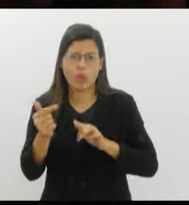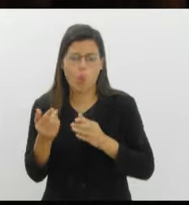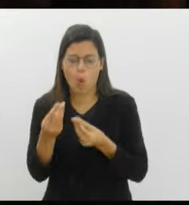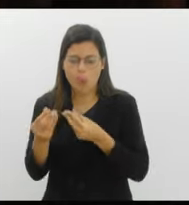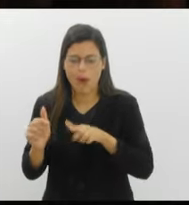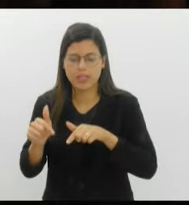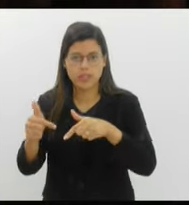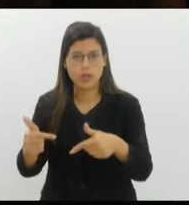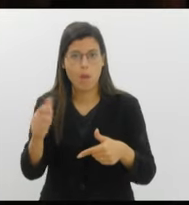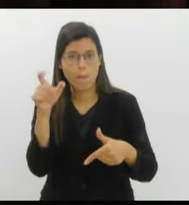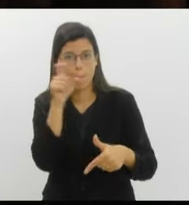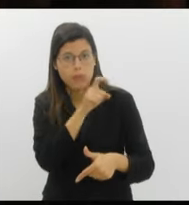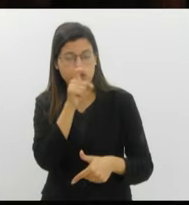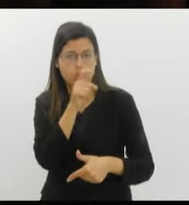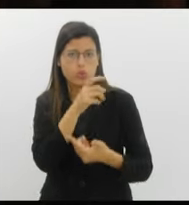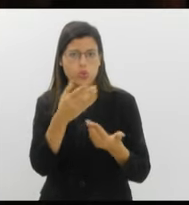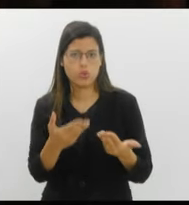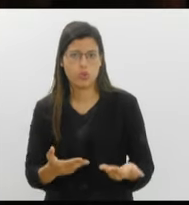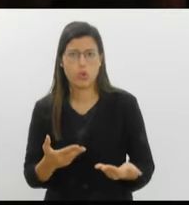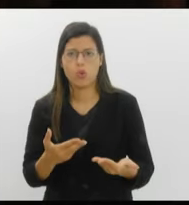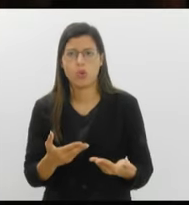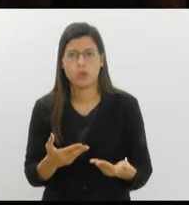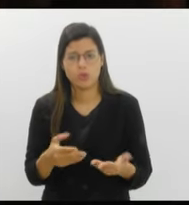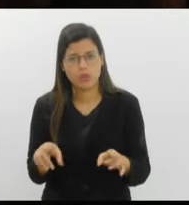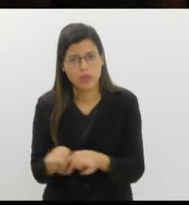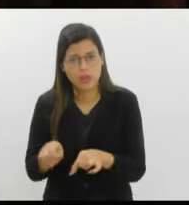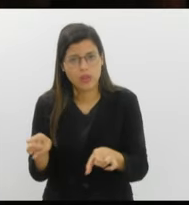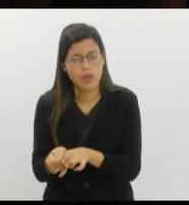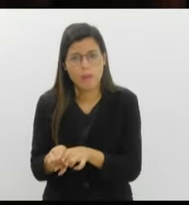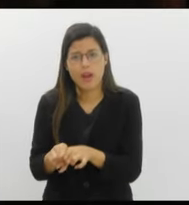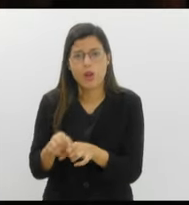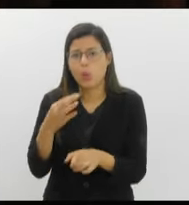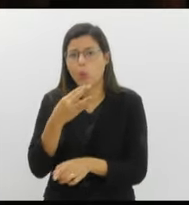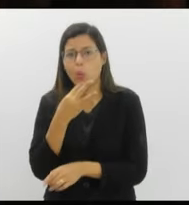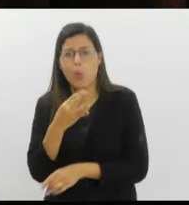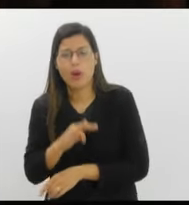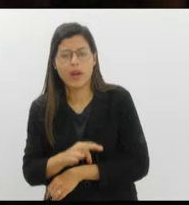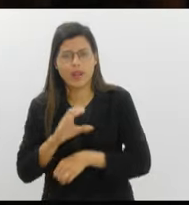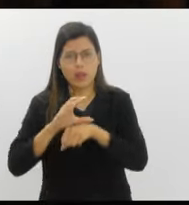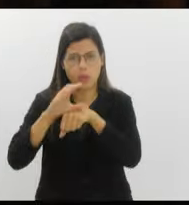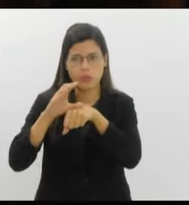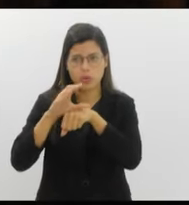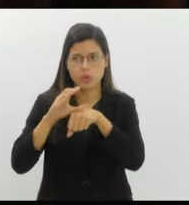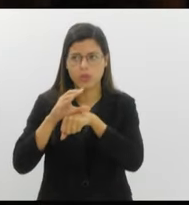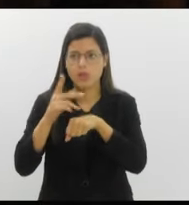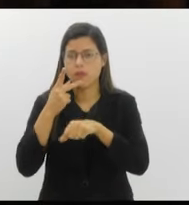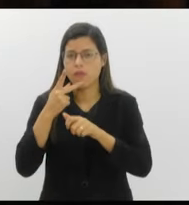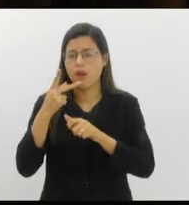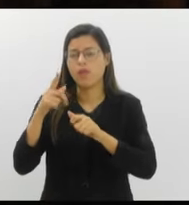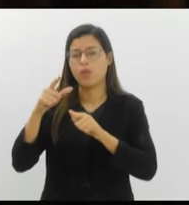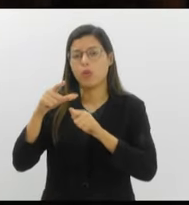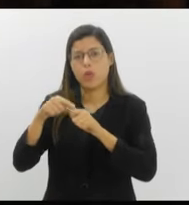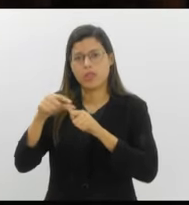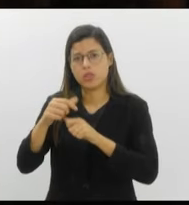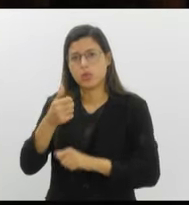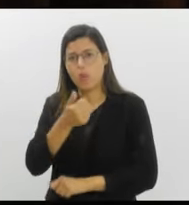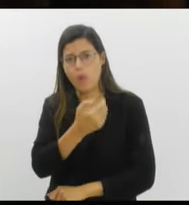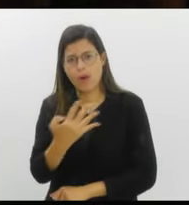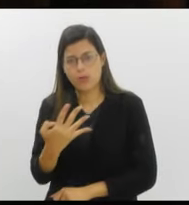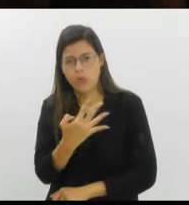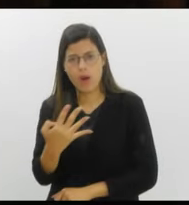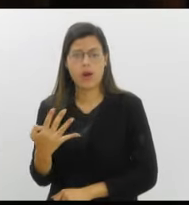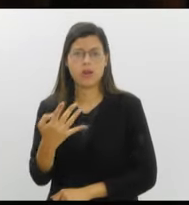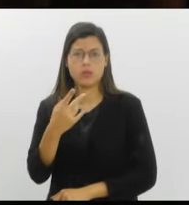além de um mentiroso, ele desconhece a Constituição da República, que fala no artigo 144 que é competência municipal